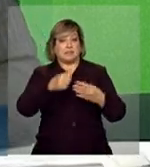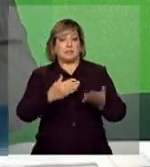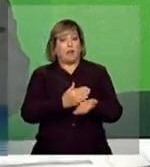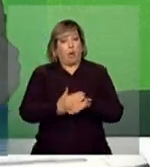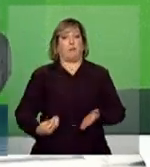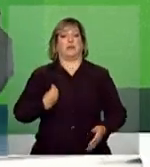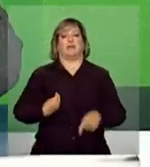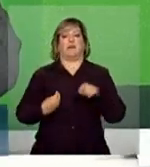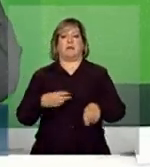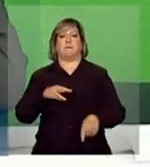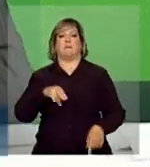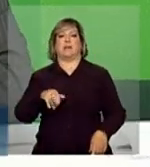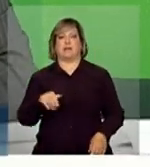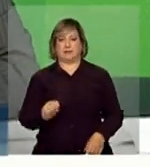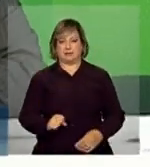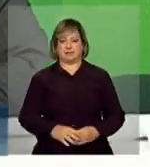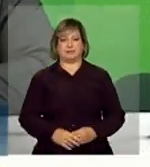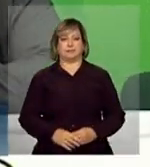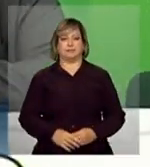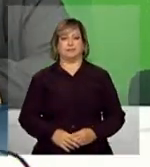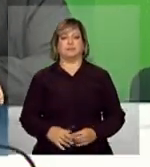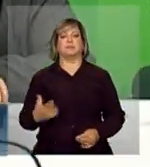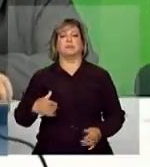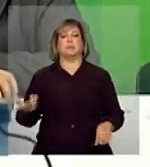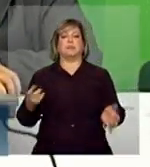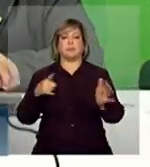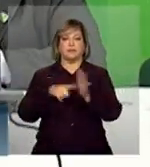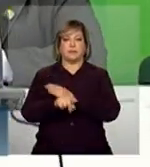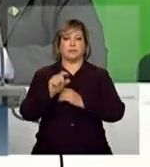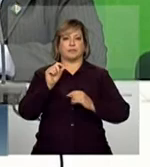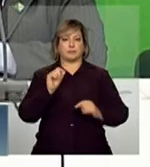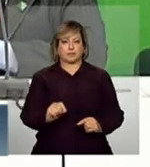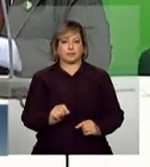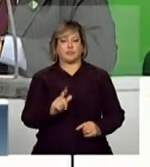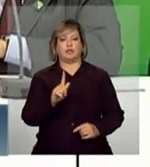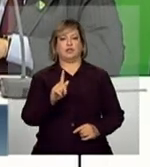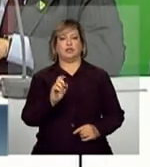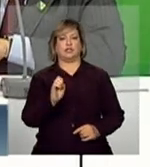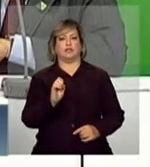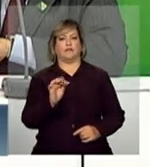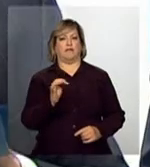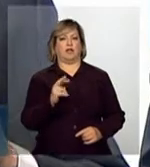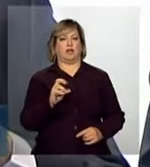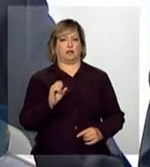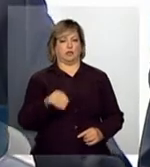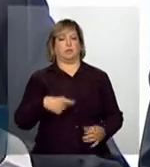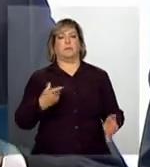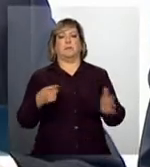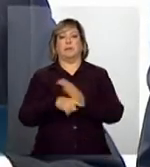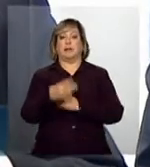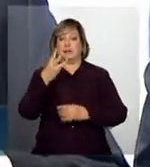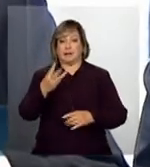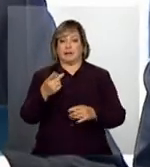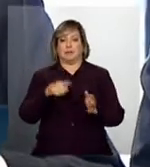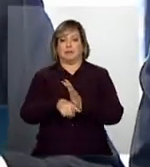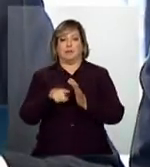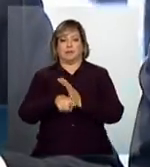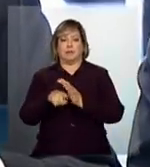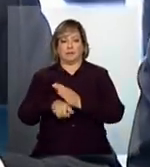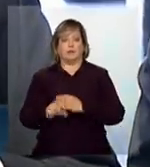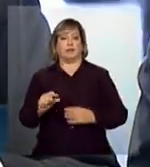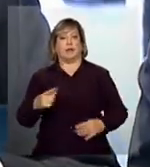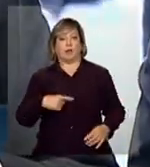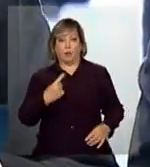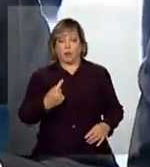minas. Próxima pergunta. Jefferson, agência Reuters. Tudo bem, secretários ministros? Tenho 3 perguntas. Tá? Uma,